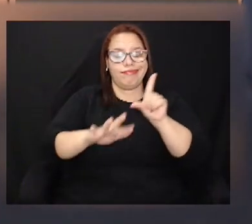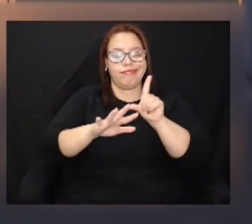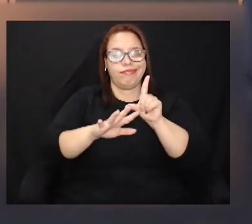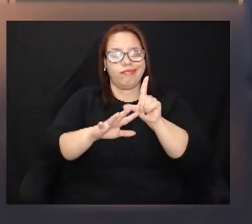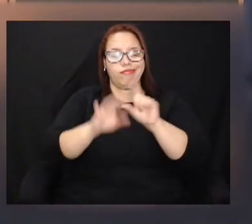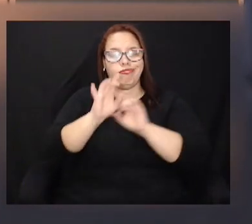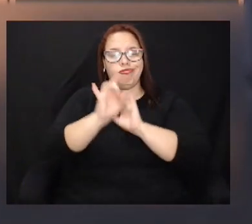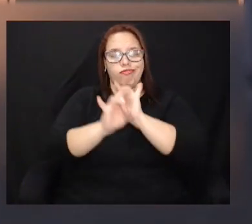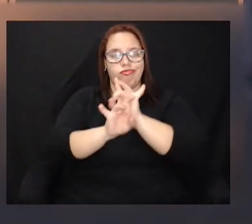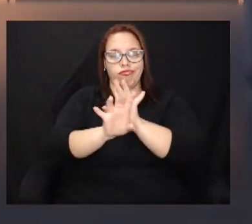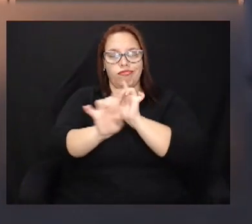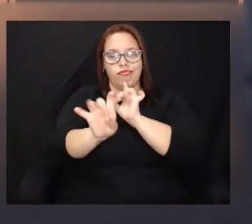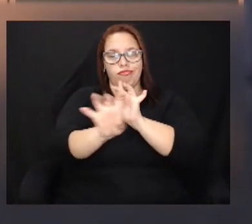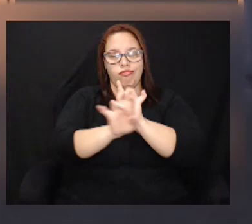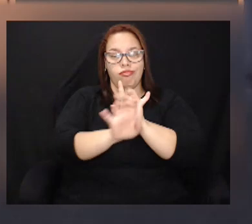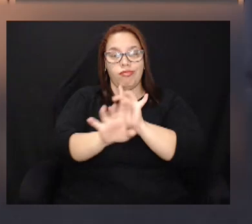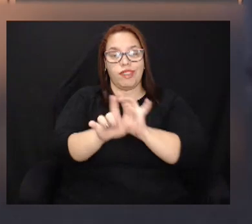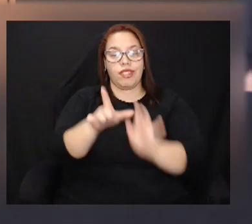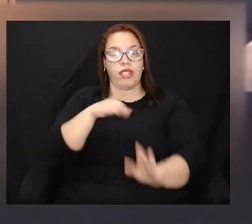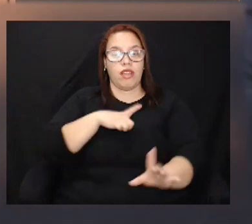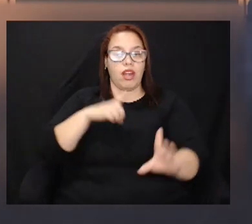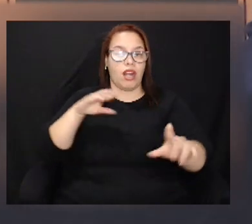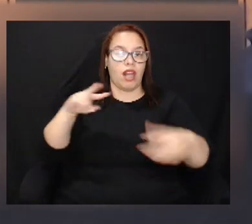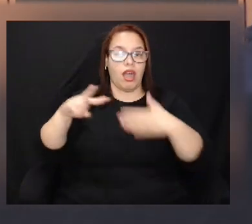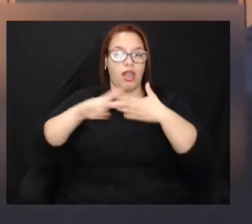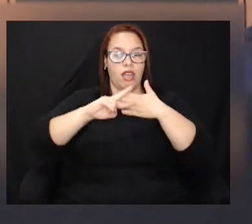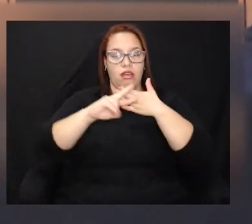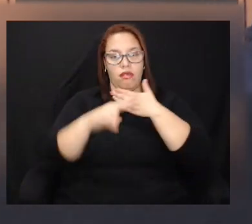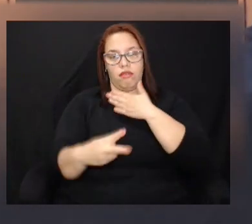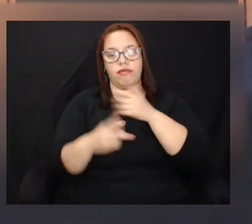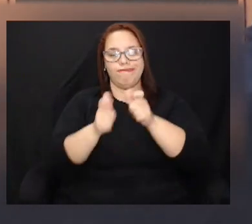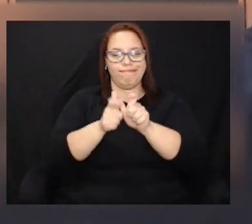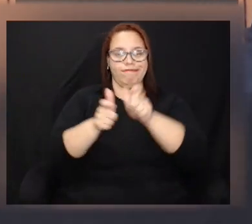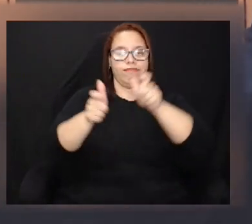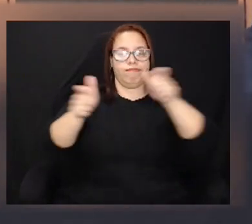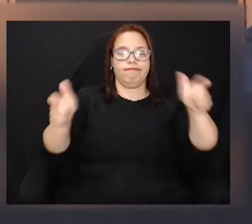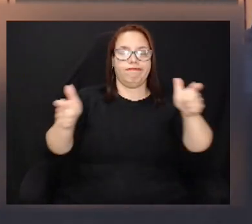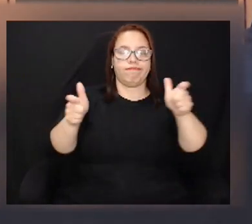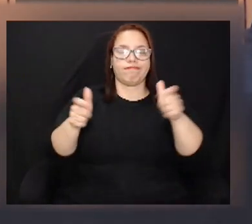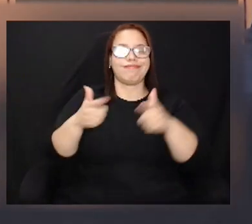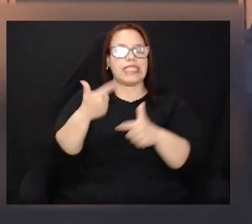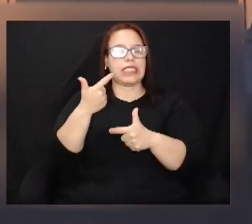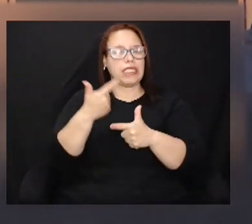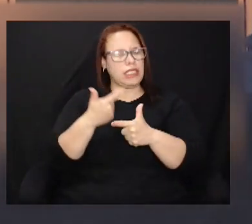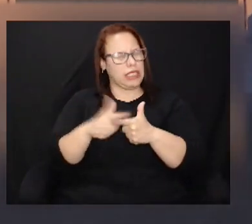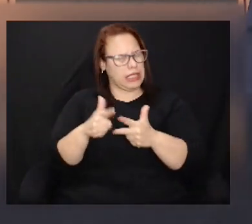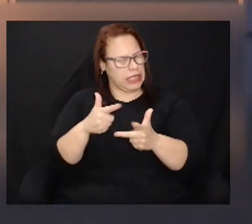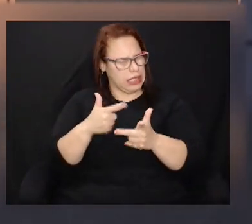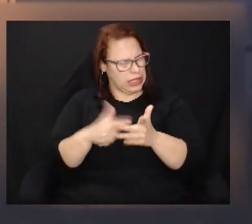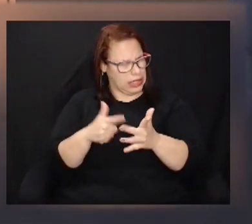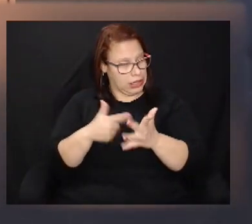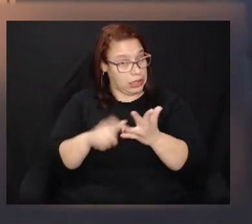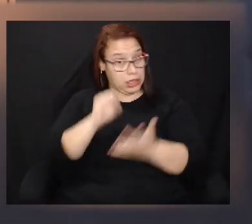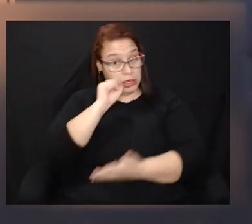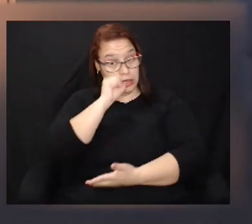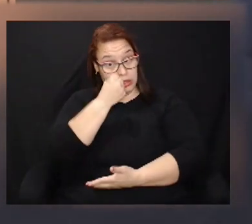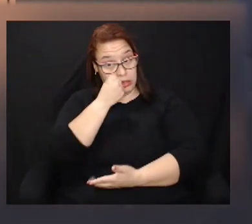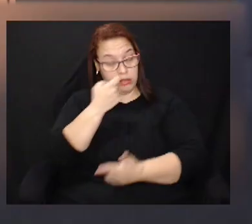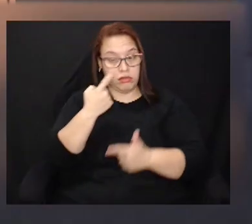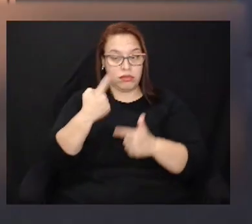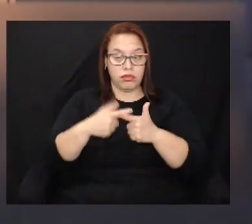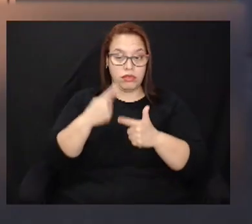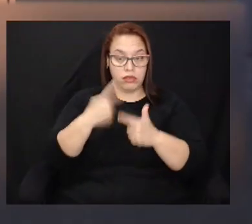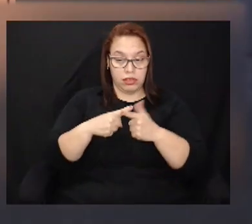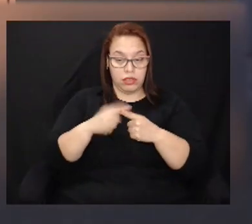porque ele tem um alcance muito maior. Ele tem uma consequência muito grave também, porque dentro desse universo